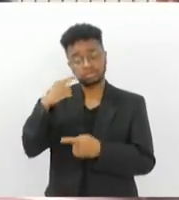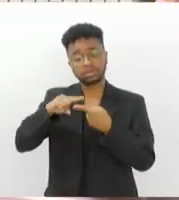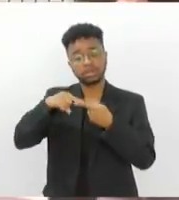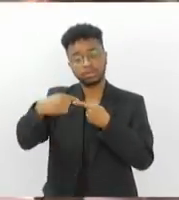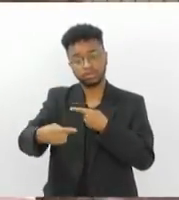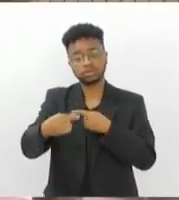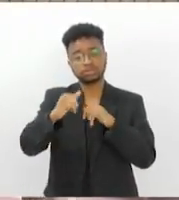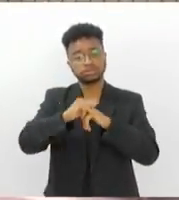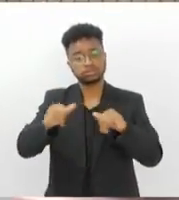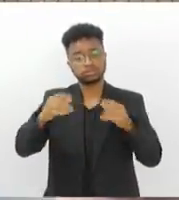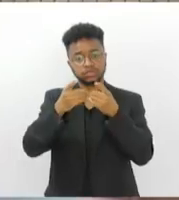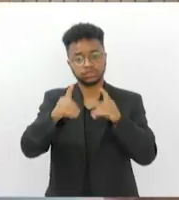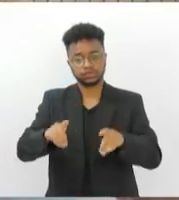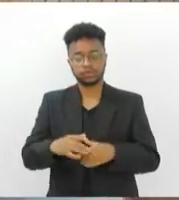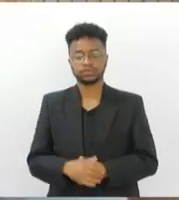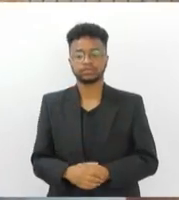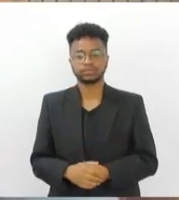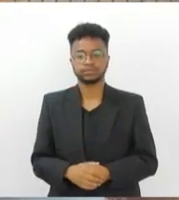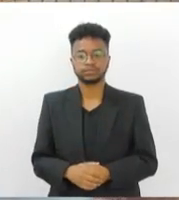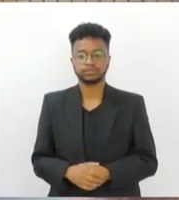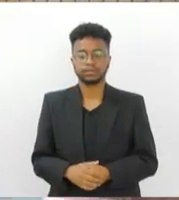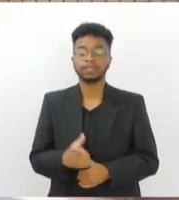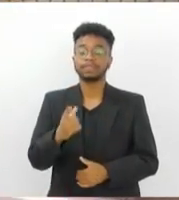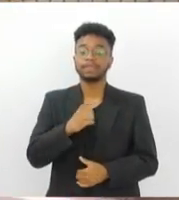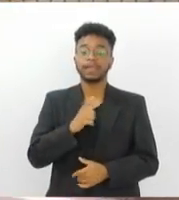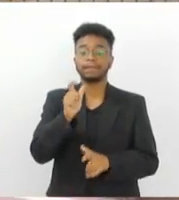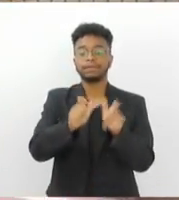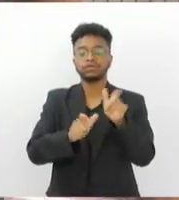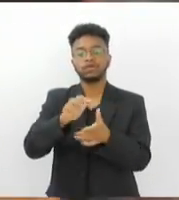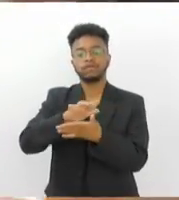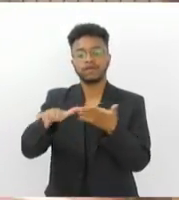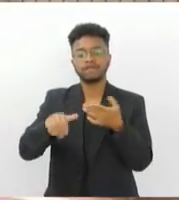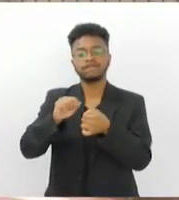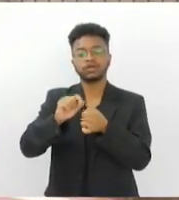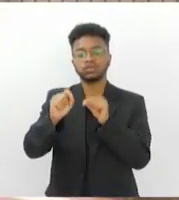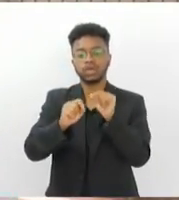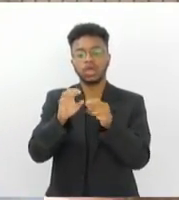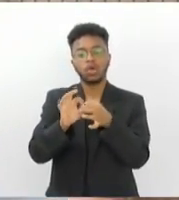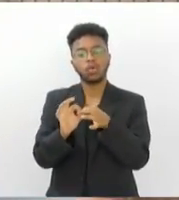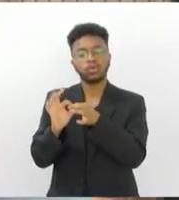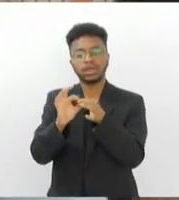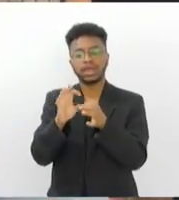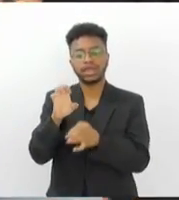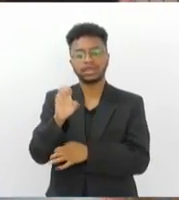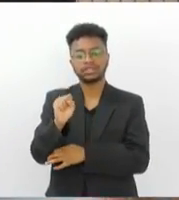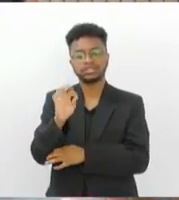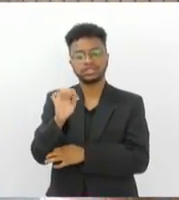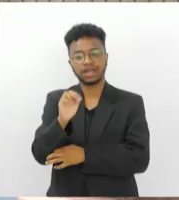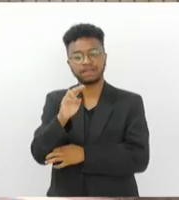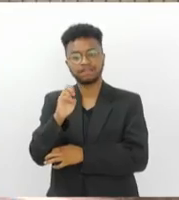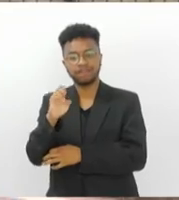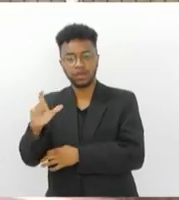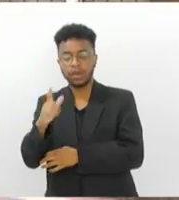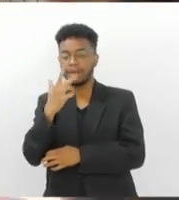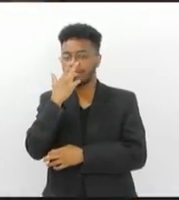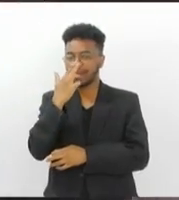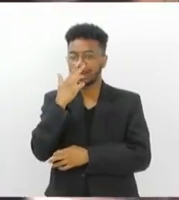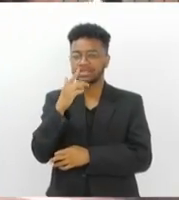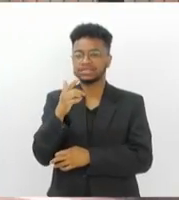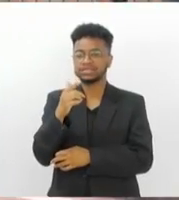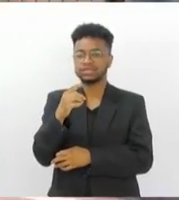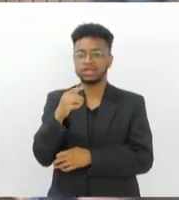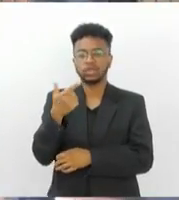decretado Doutora muitos casais fazem essa união estável né que julgam dessa maneira vão estar Livres das exigências da Lei na hora da